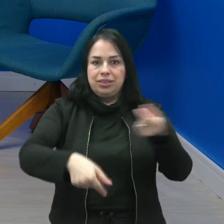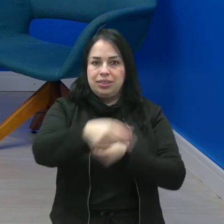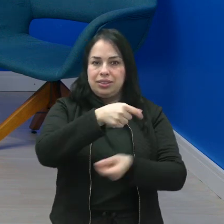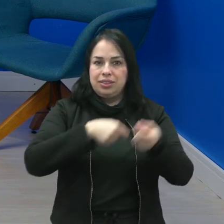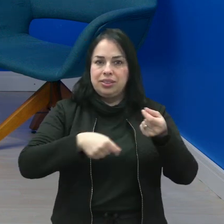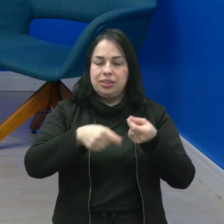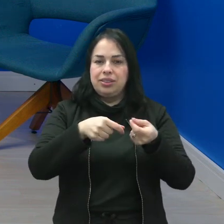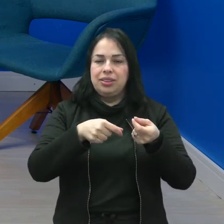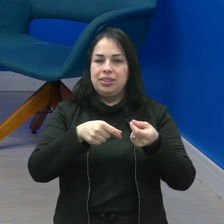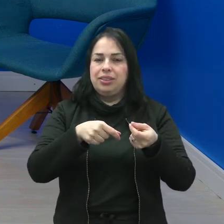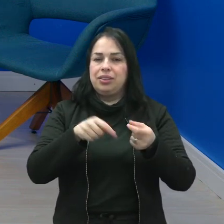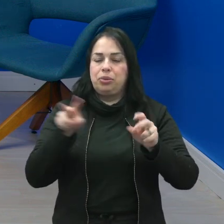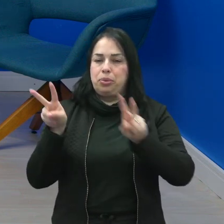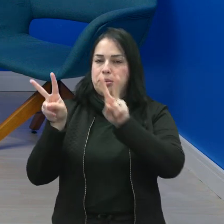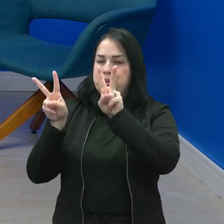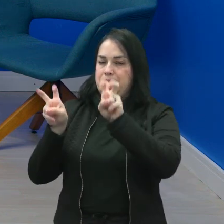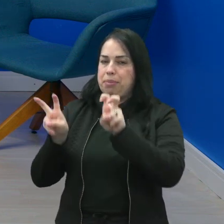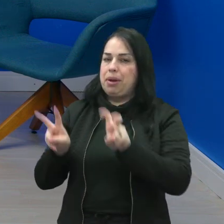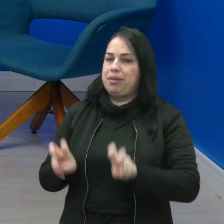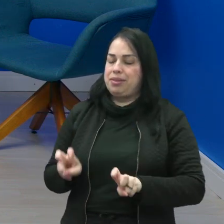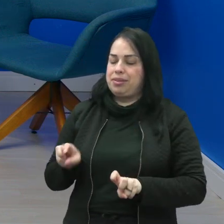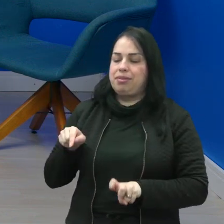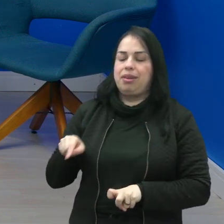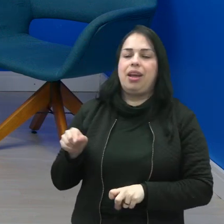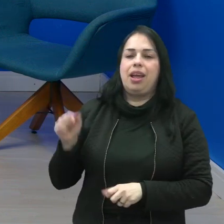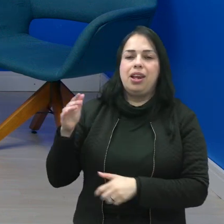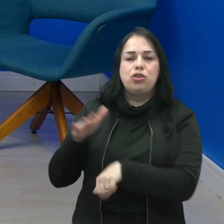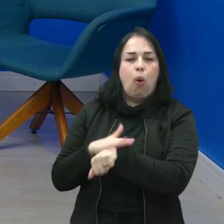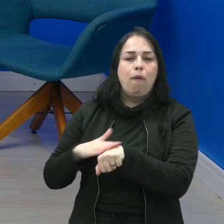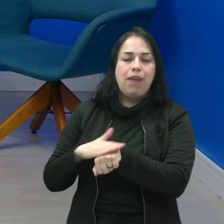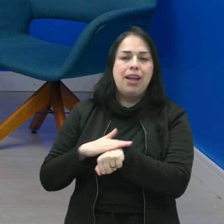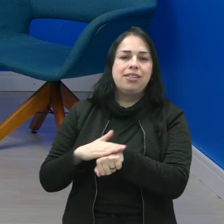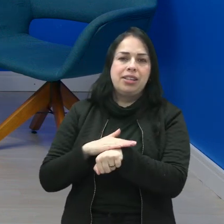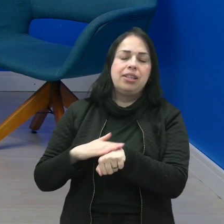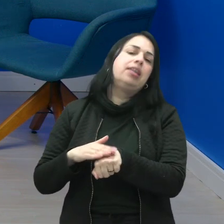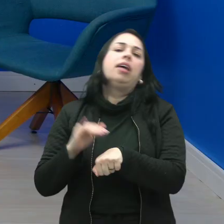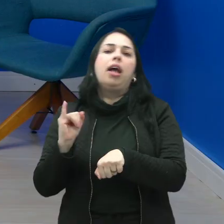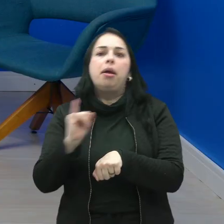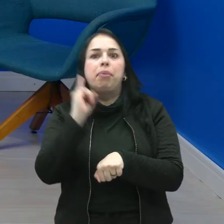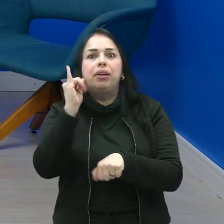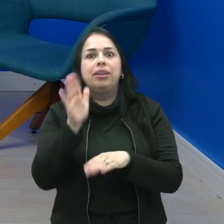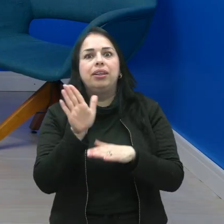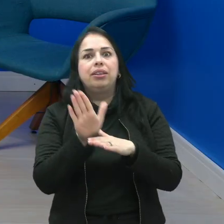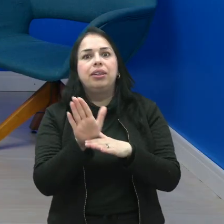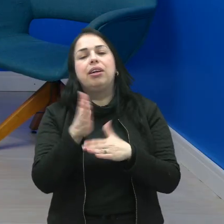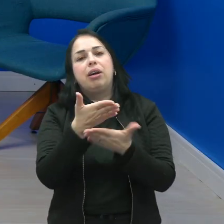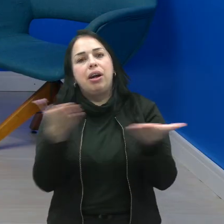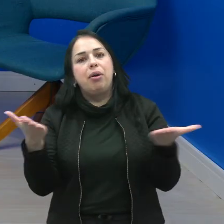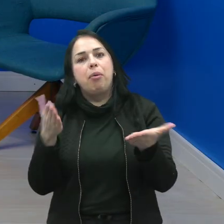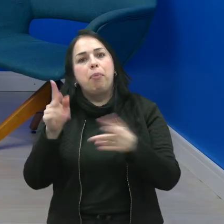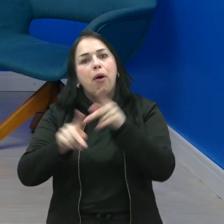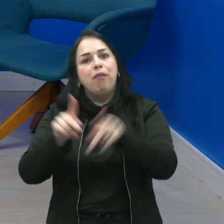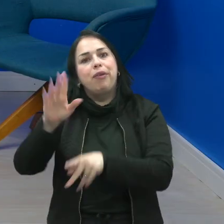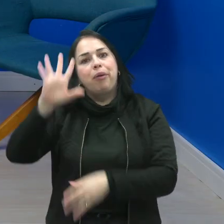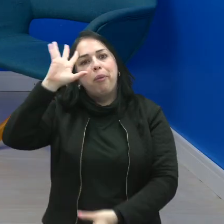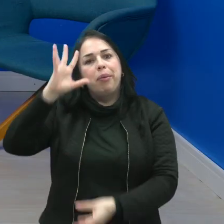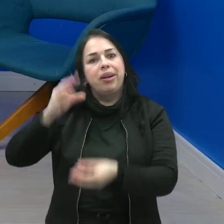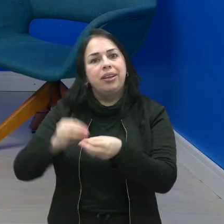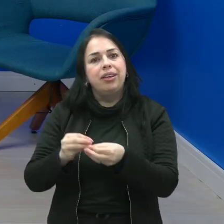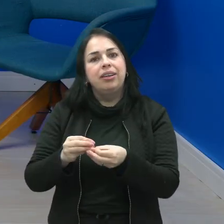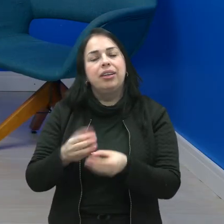agronegócio, onde temas aí desse setor são amplamente discutidos. É importante para a população também, né,